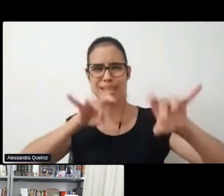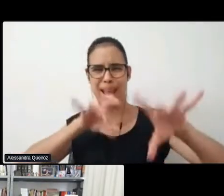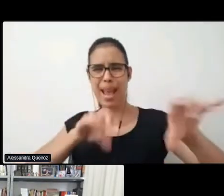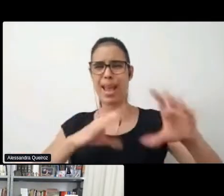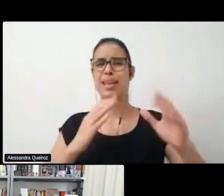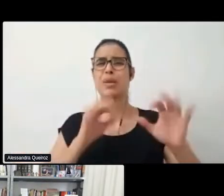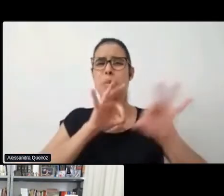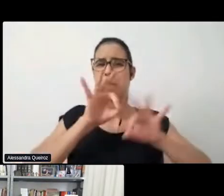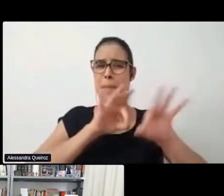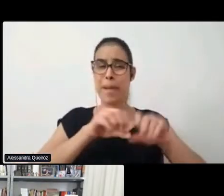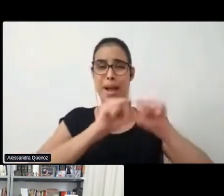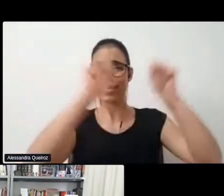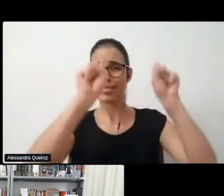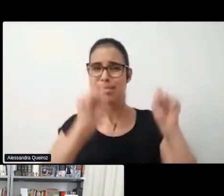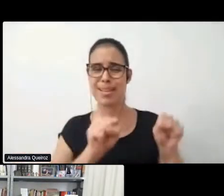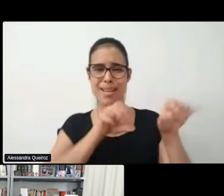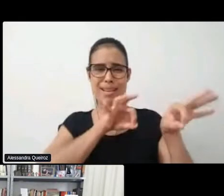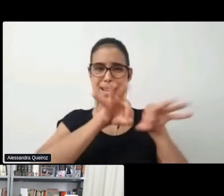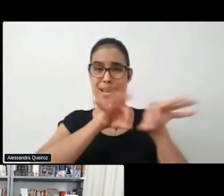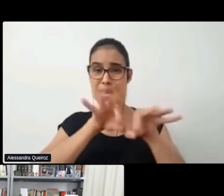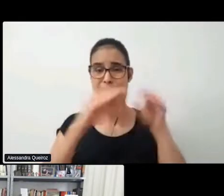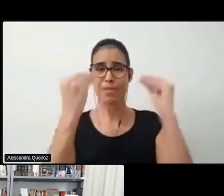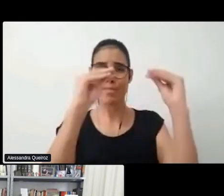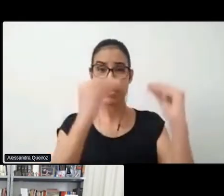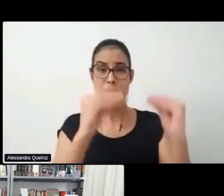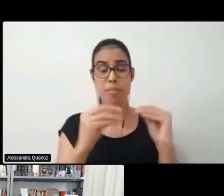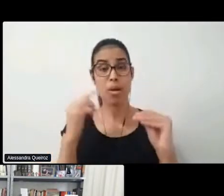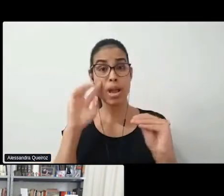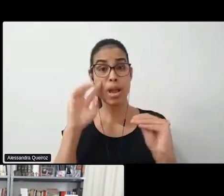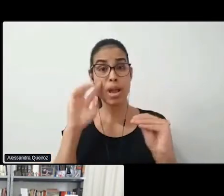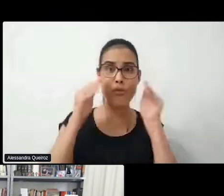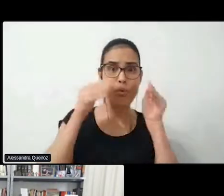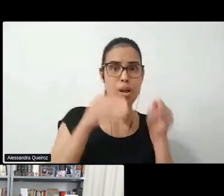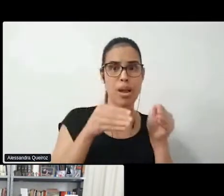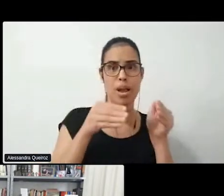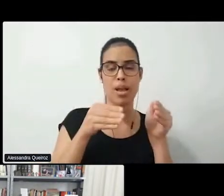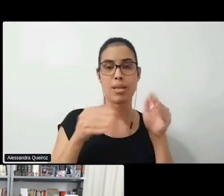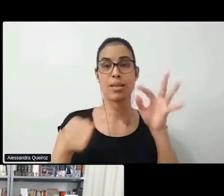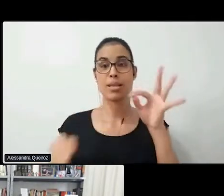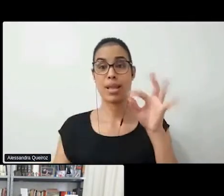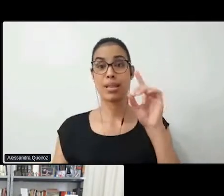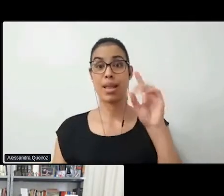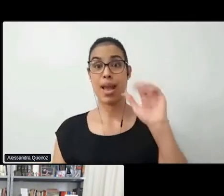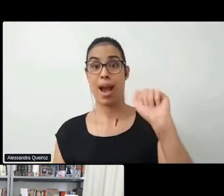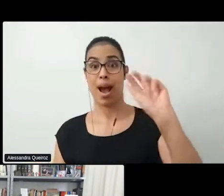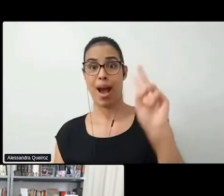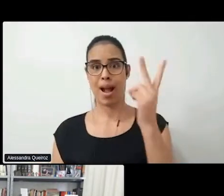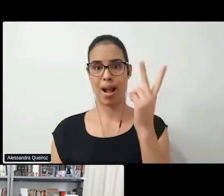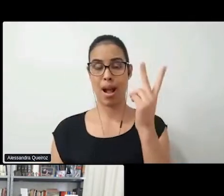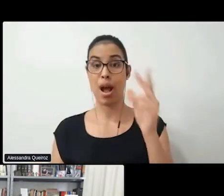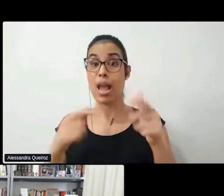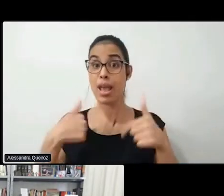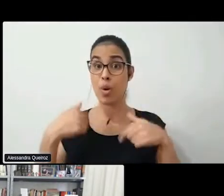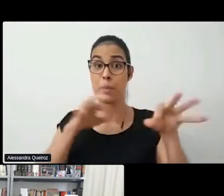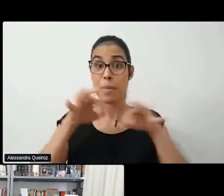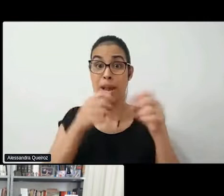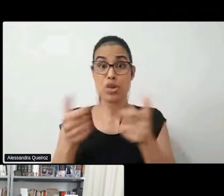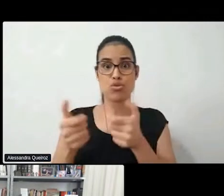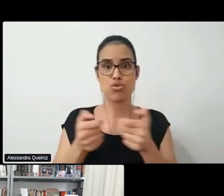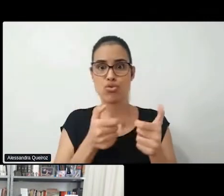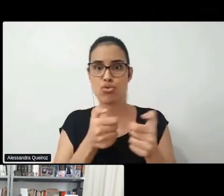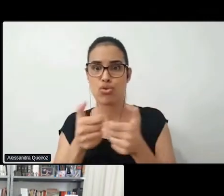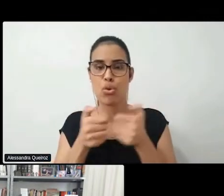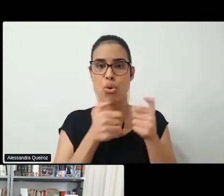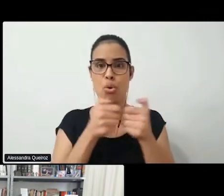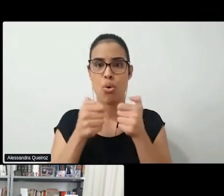sistemas, eu decidi fazer um TCC voltado para TDAH, criei um jogo voltado que trabalhasse